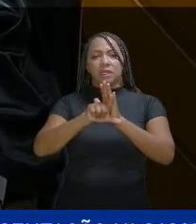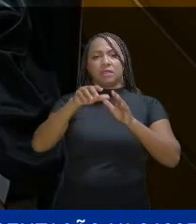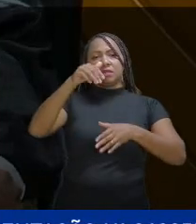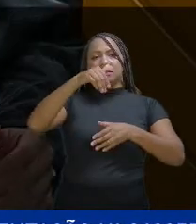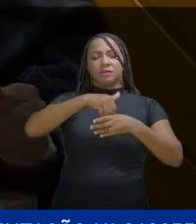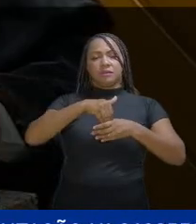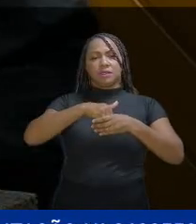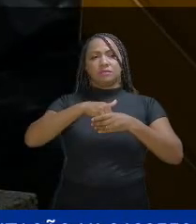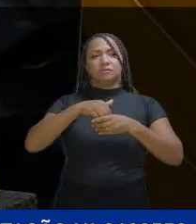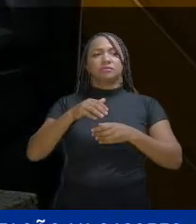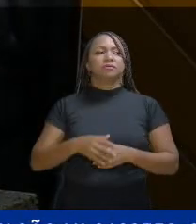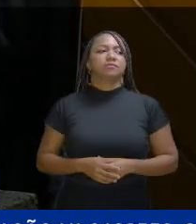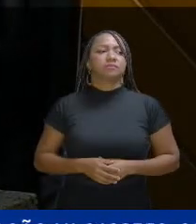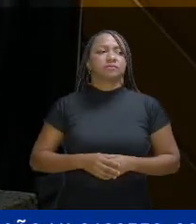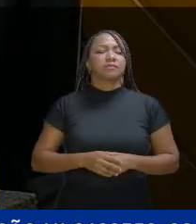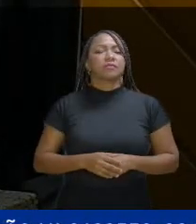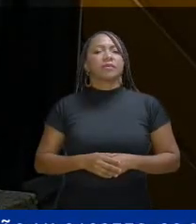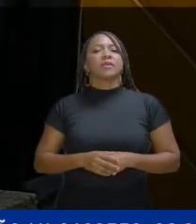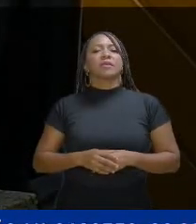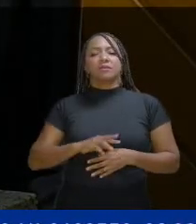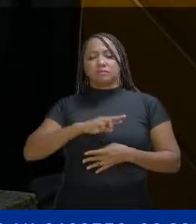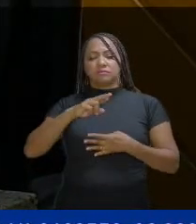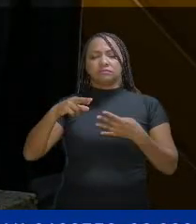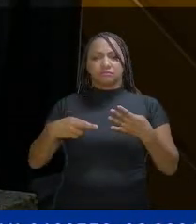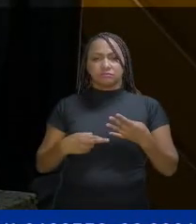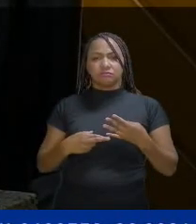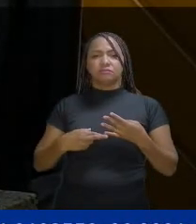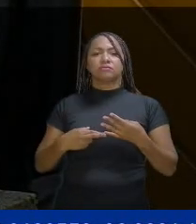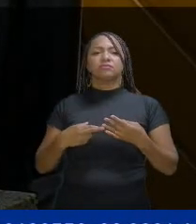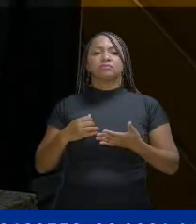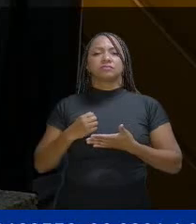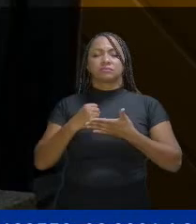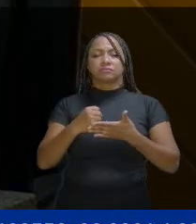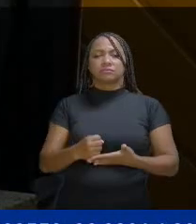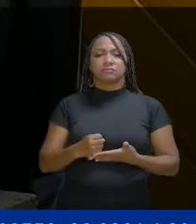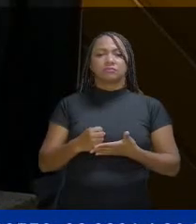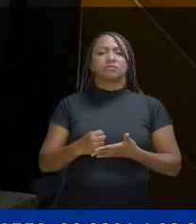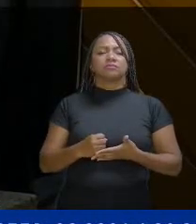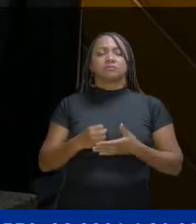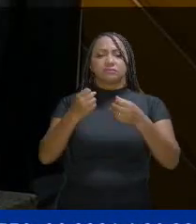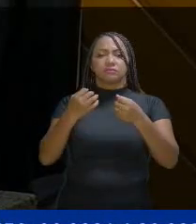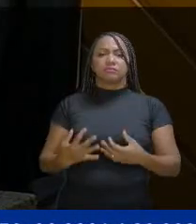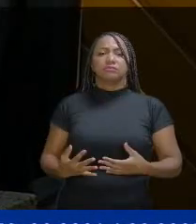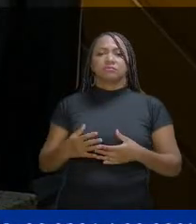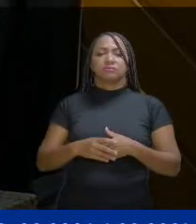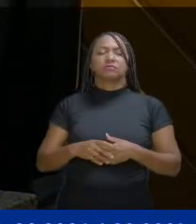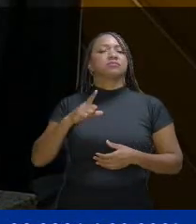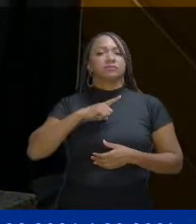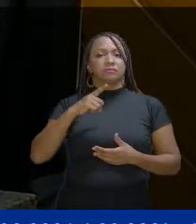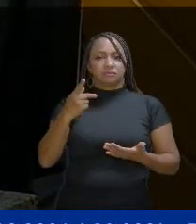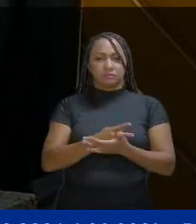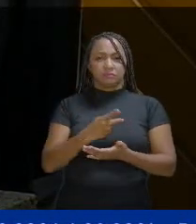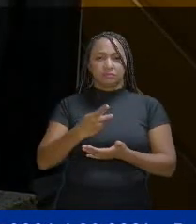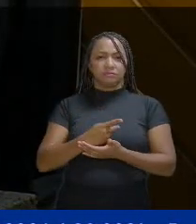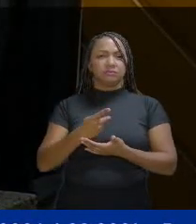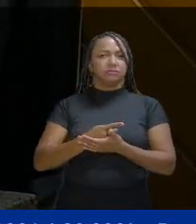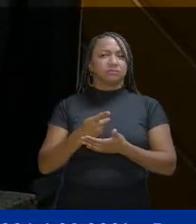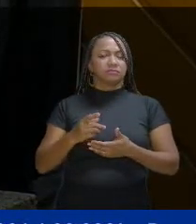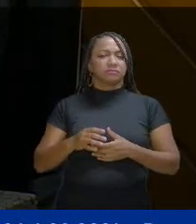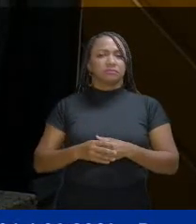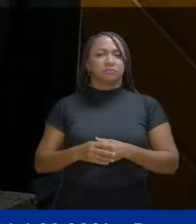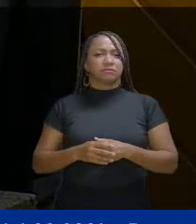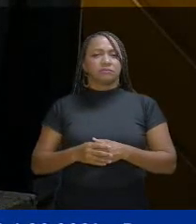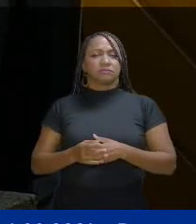Eleitoral. Em suas razões recursais, sustenta o recorrente, em síntese, que houve erro na dosimetria da